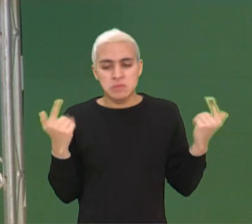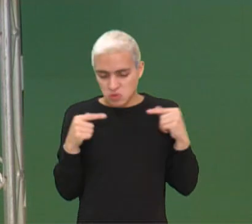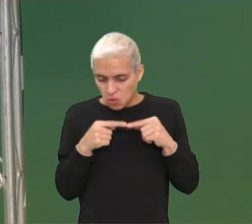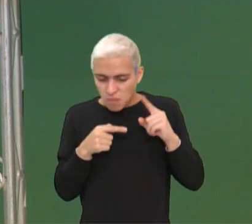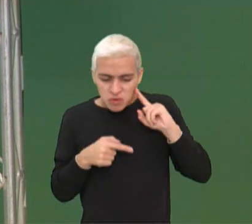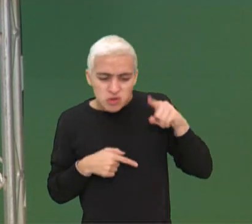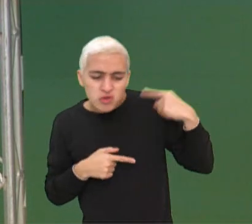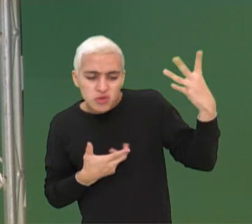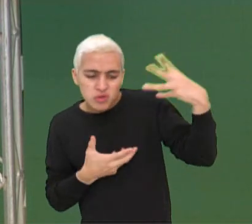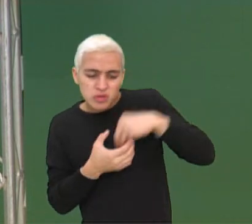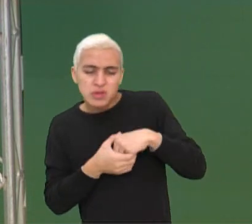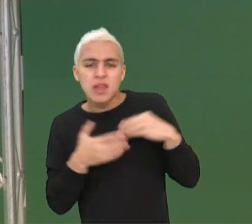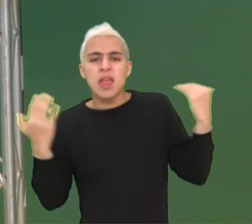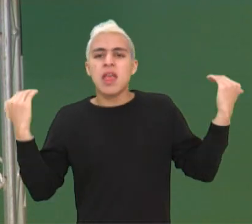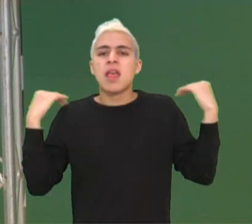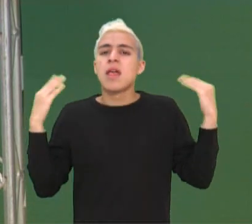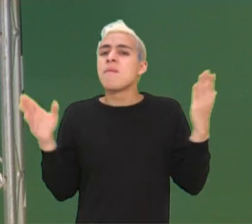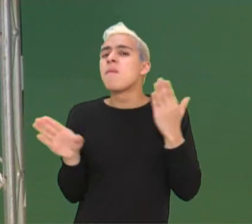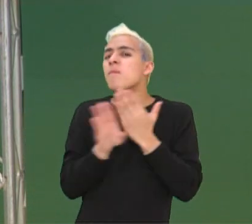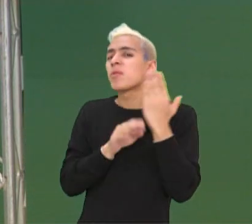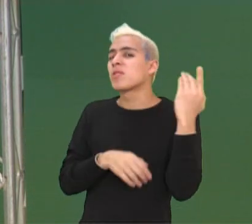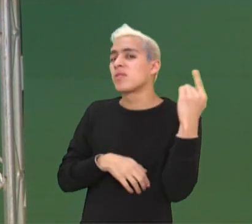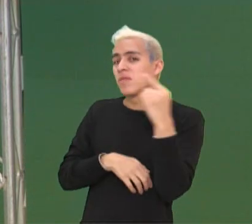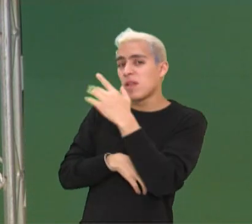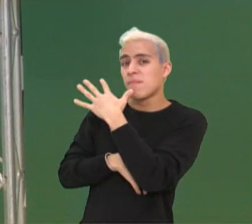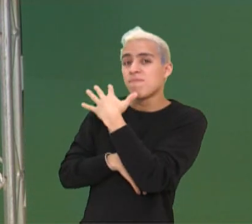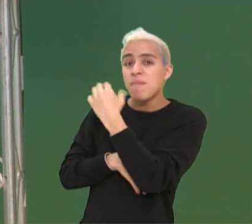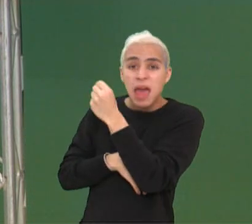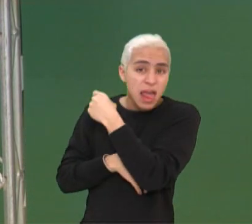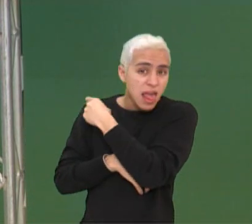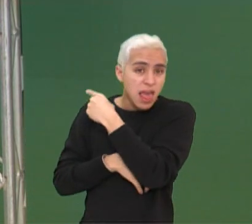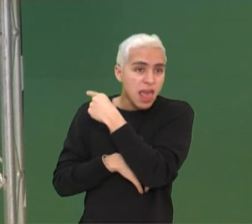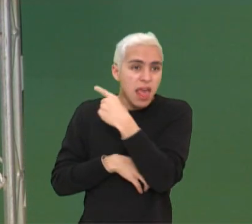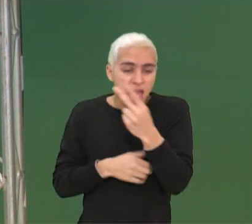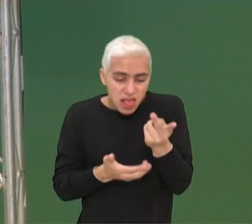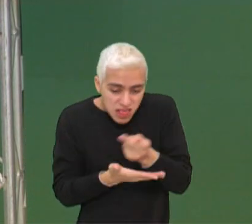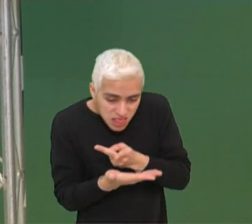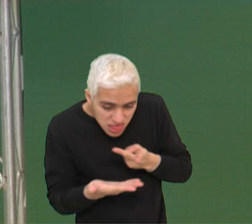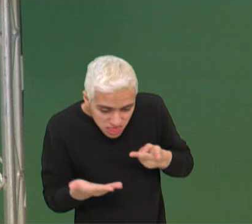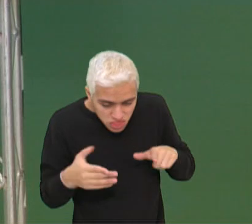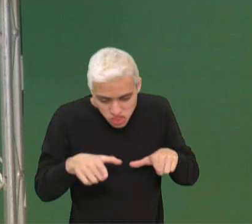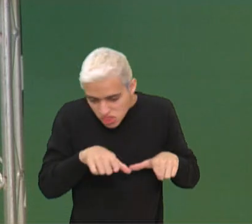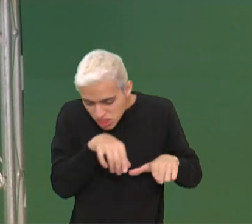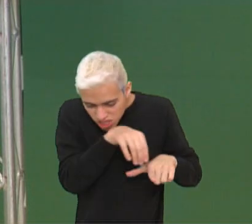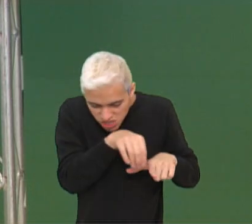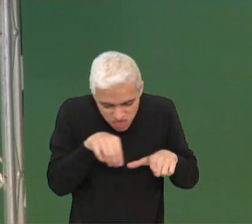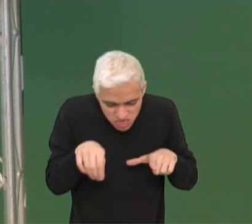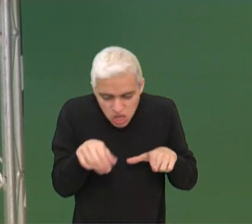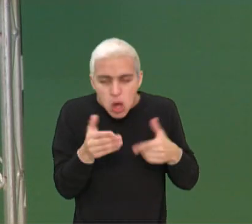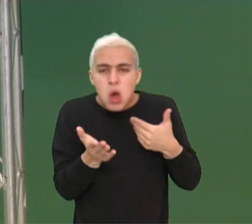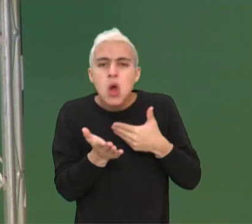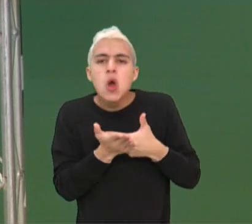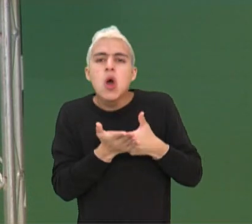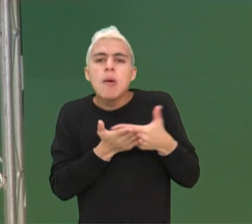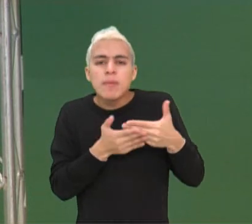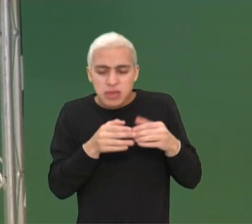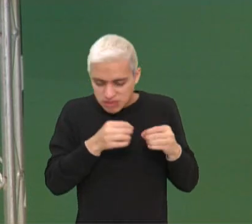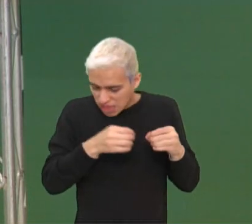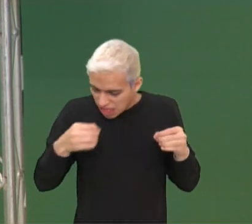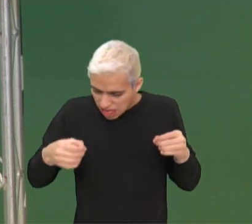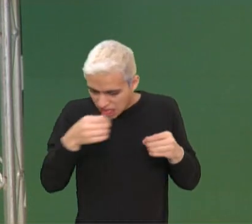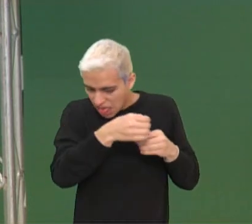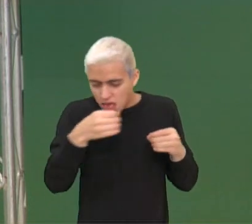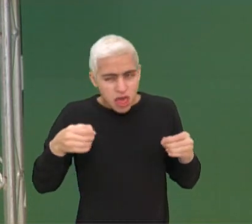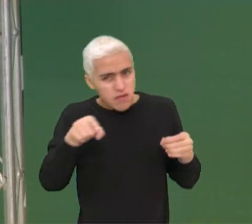a dia da educação física, né? Por isso, utilize a imagem abaixo e desenhe o tabuleiro e o posicionamento inicial das peças em seu caderno.